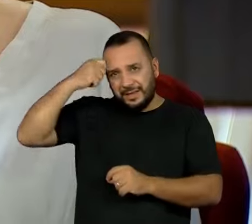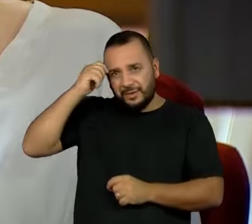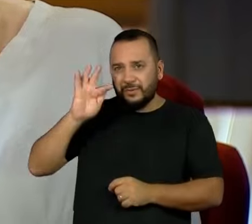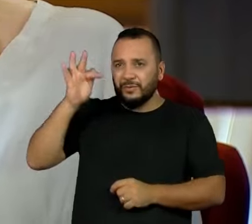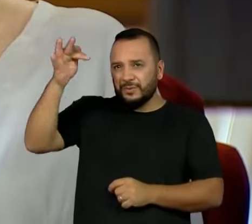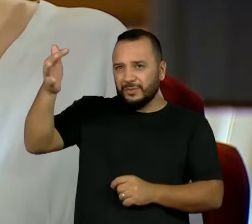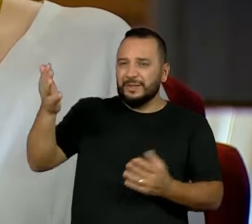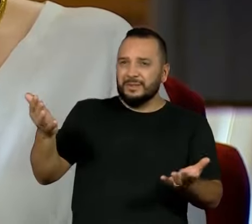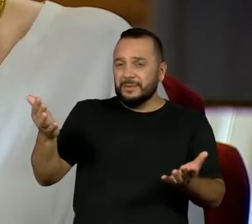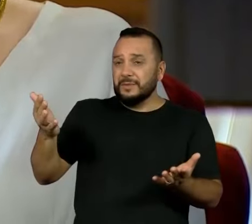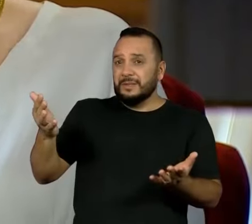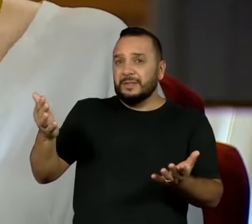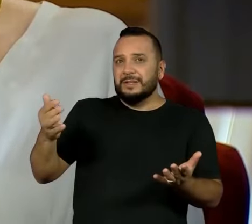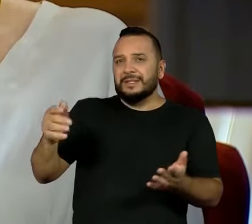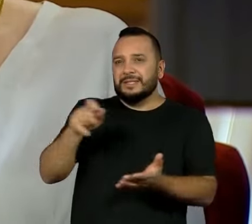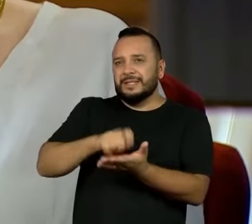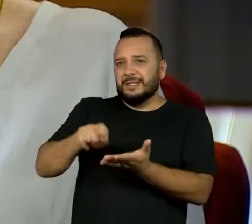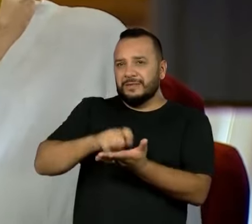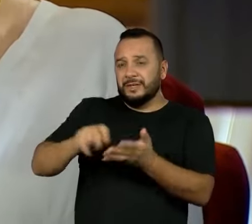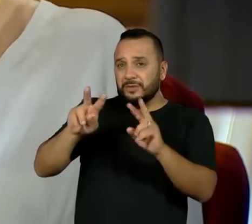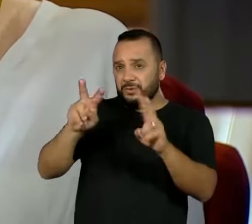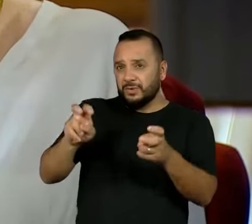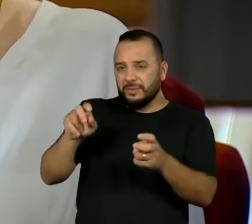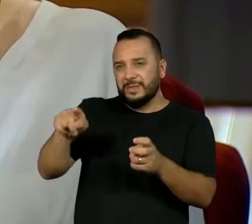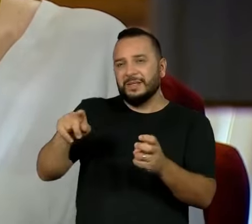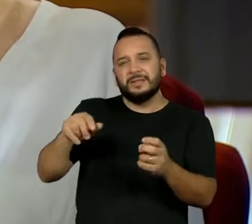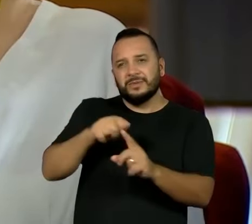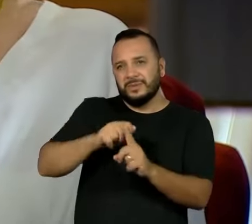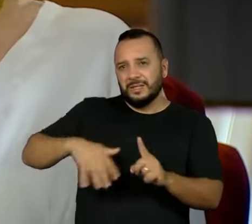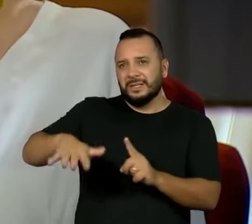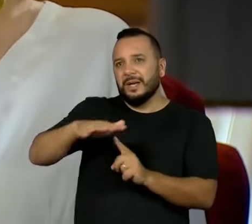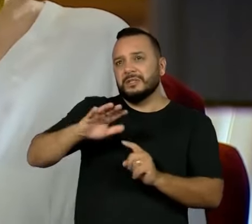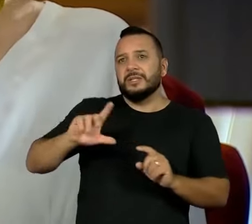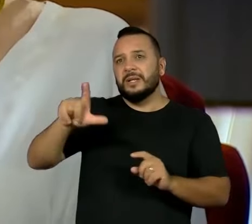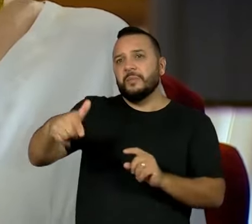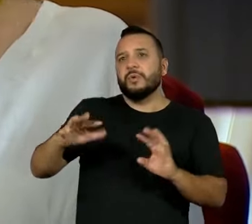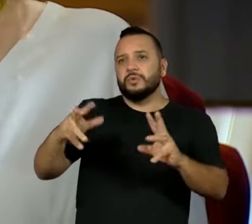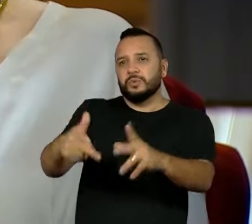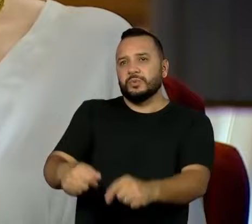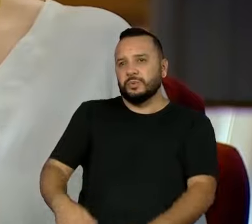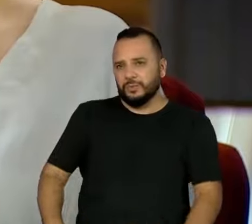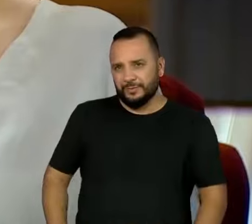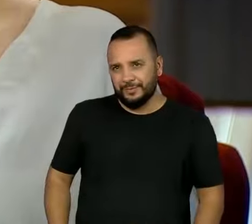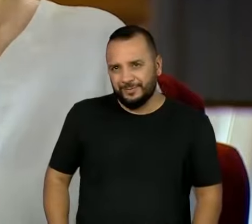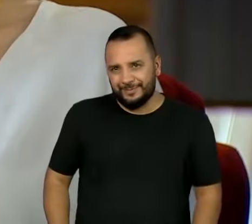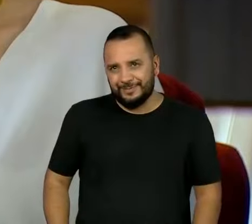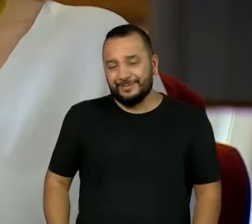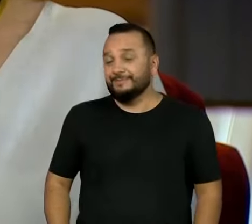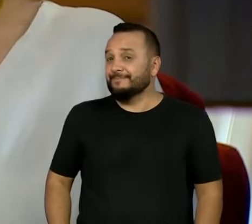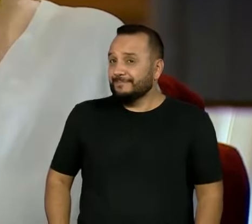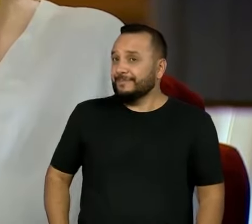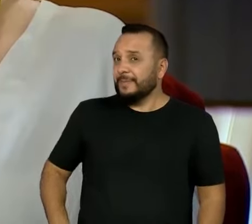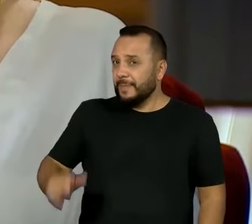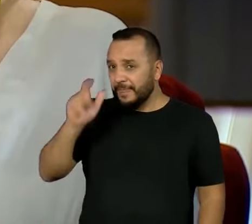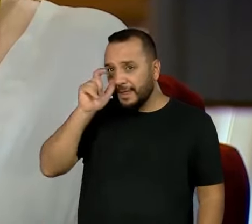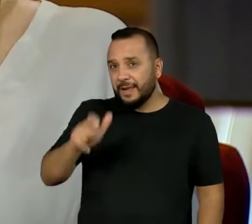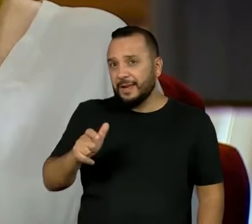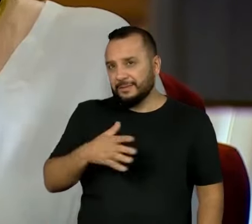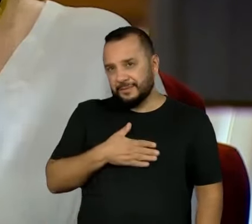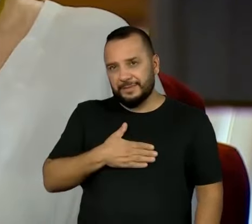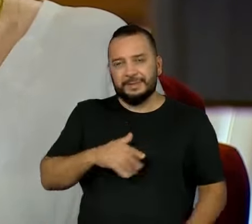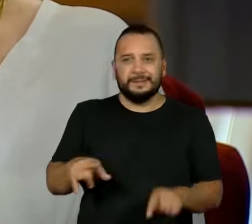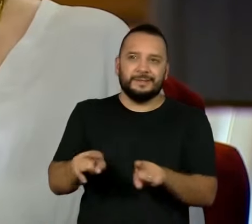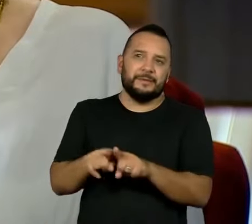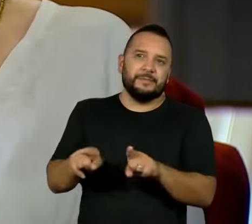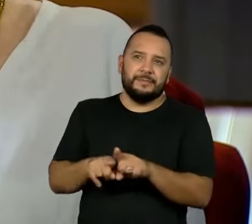escrever sobre esse mundo pós tudo né sei e é óbvio que isso me interessa também